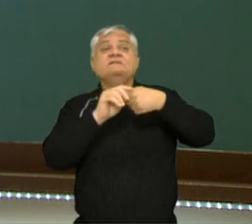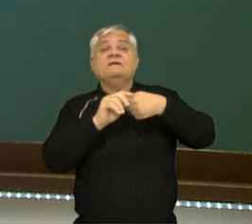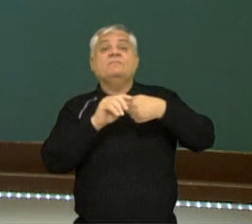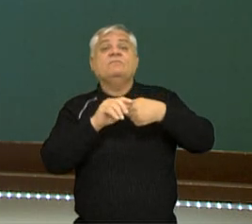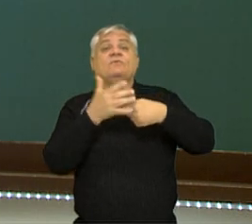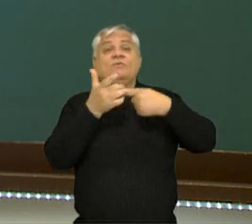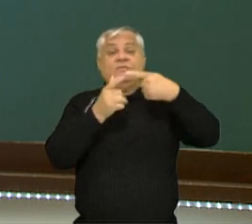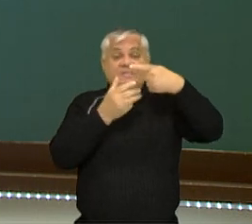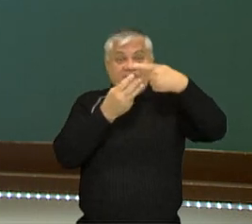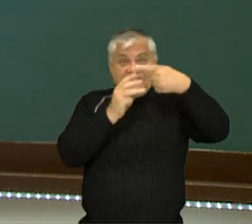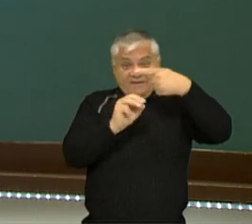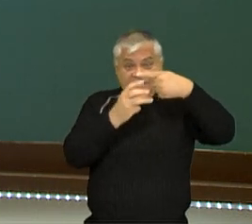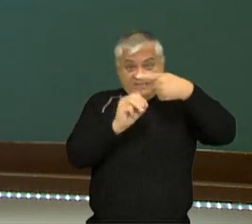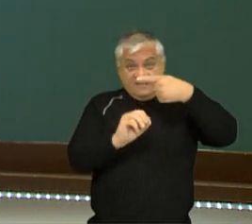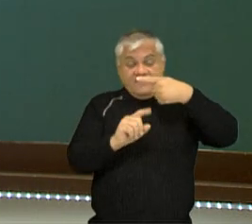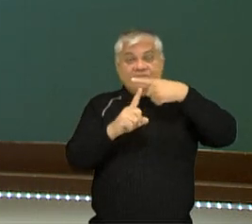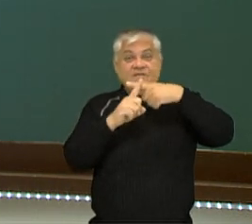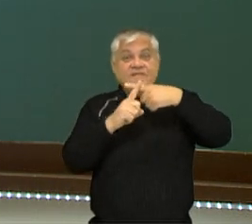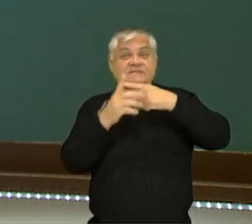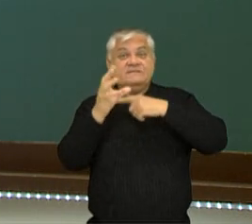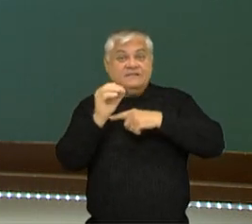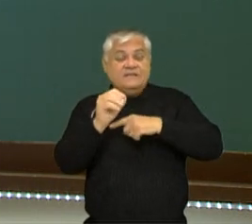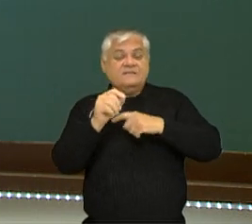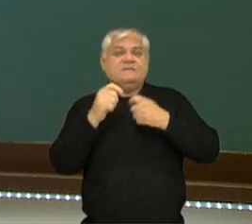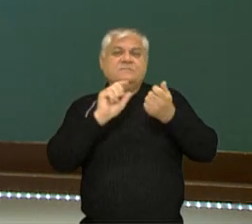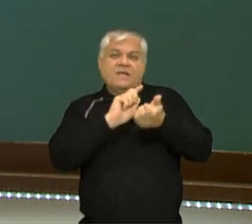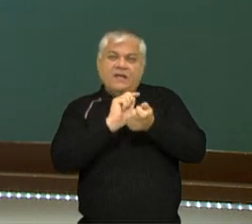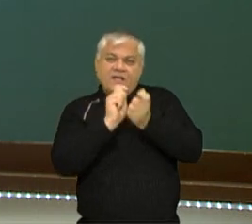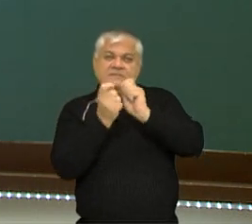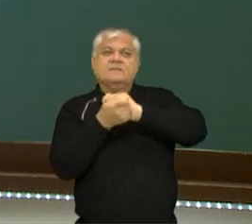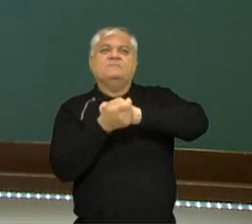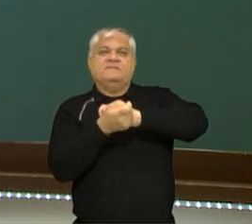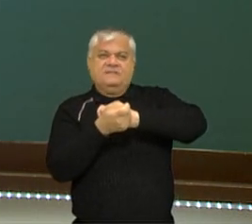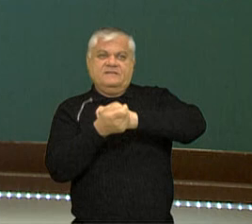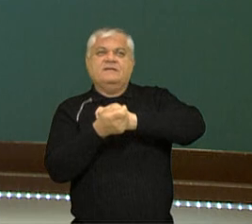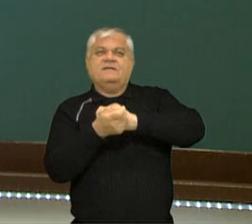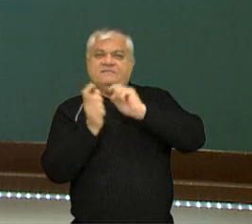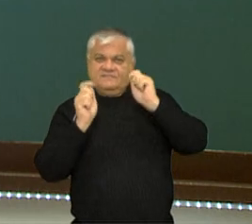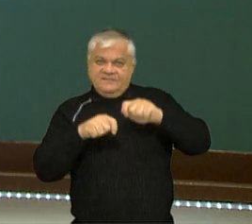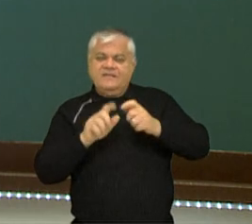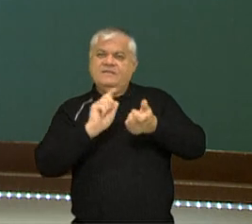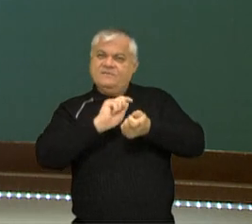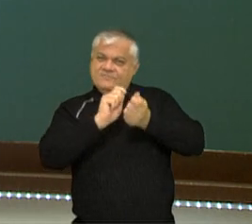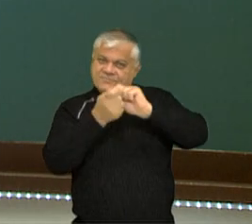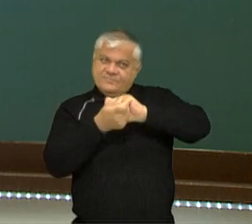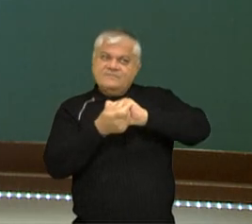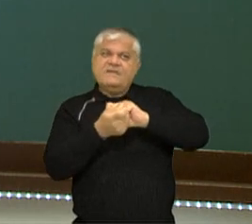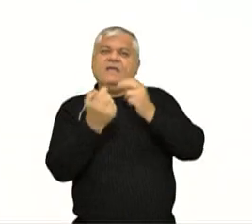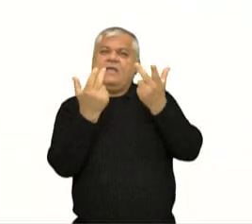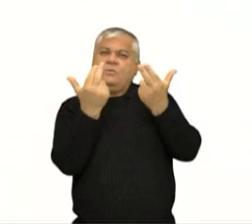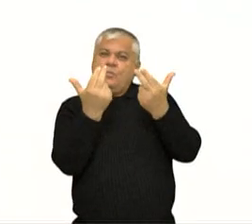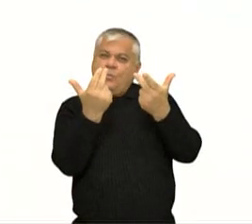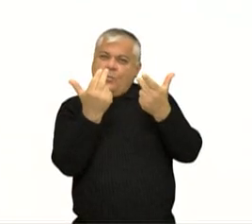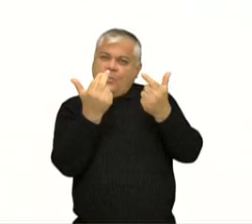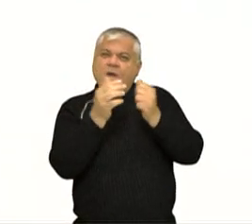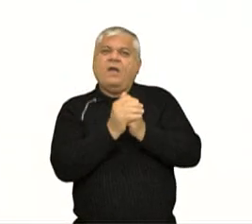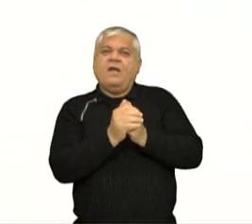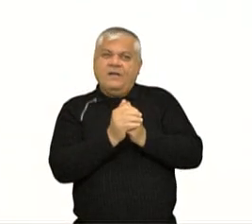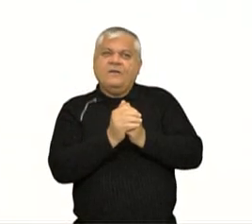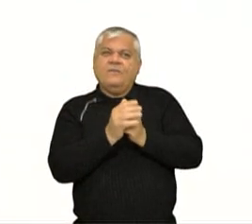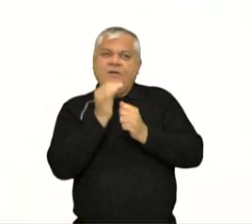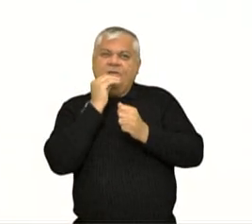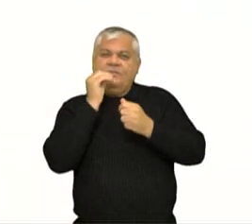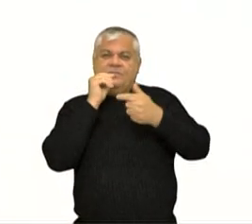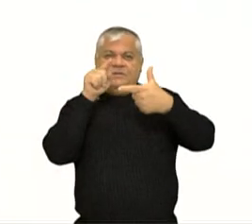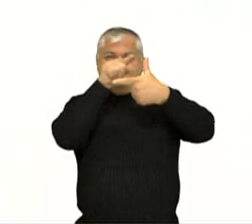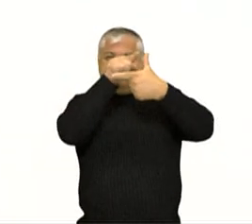pegar o 30 e posso adequar, eu posso ajustar para que ele tenha a mesma base que as potências